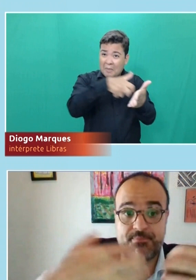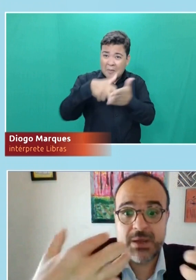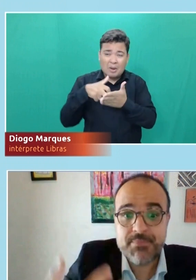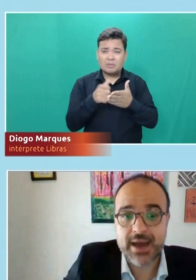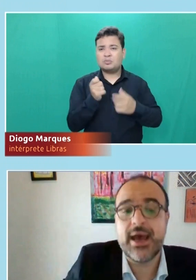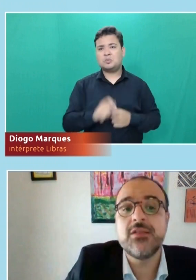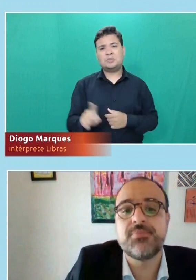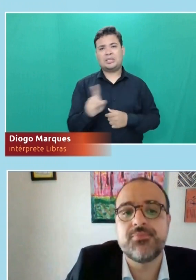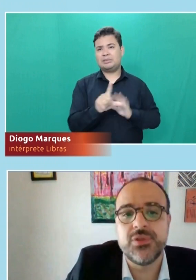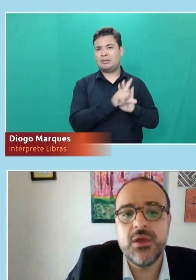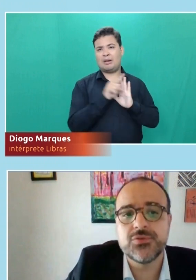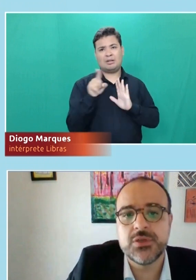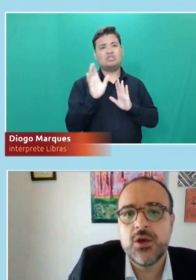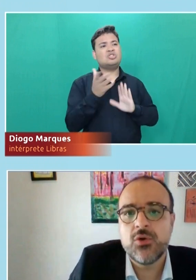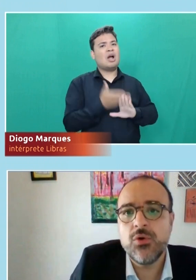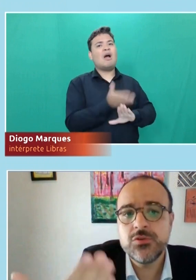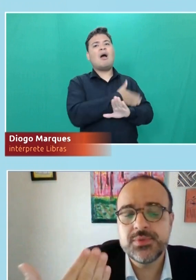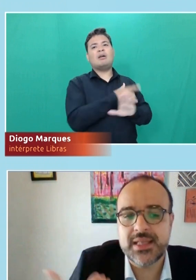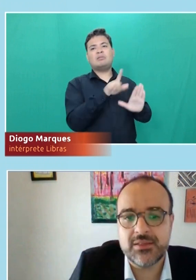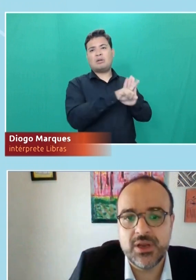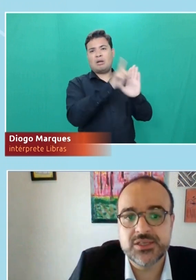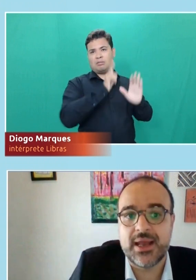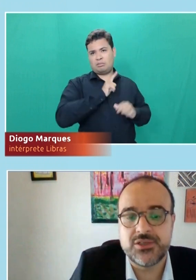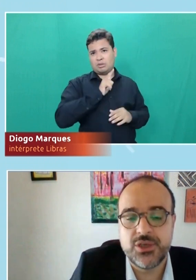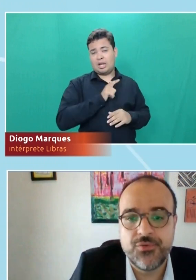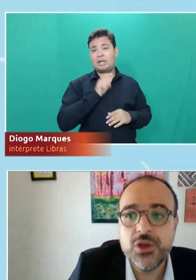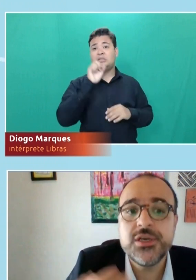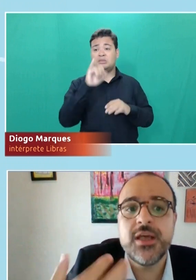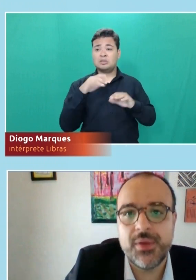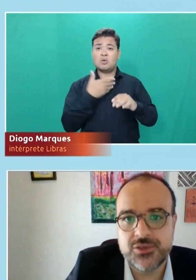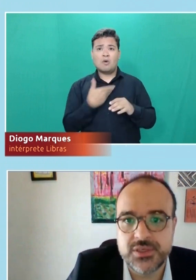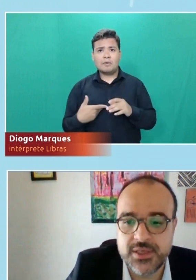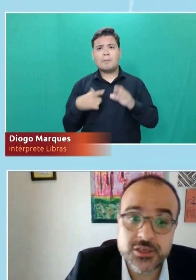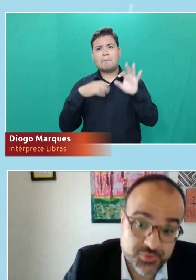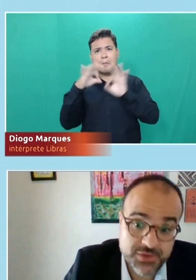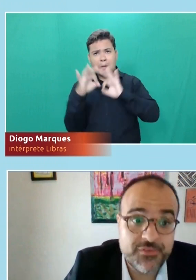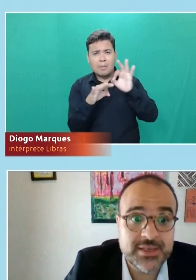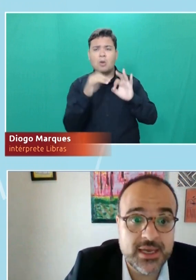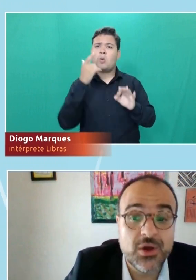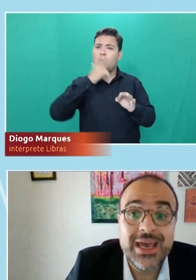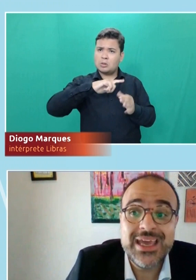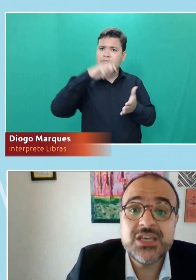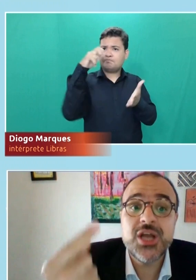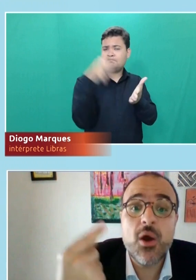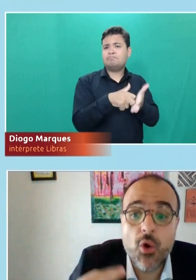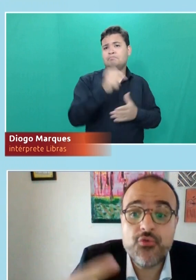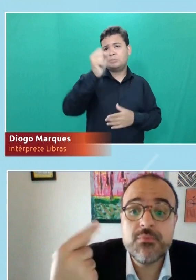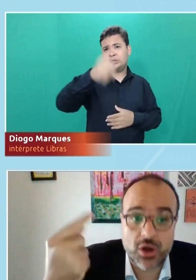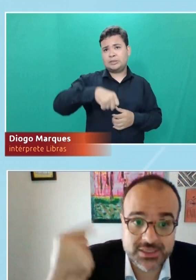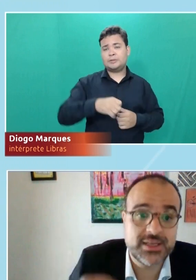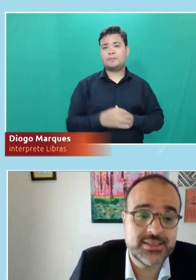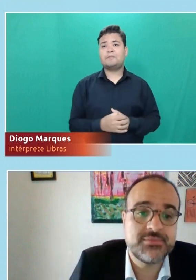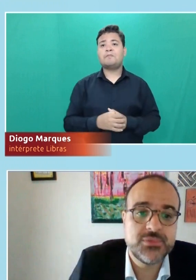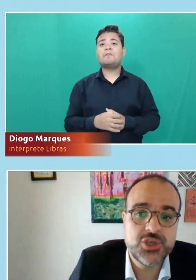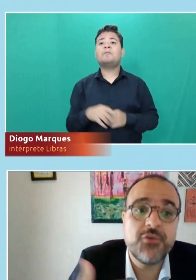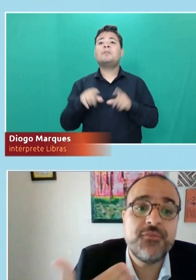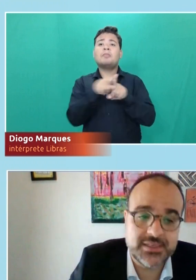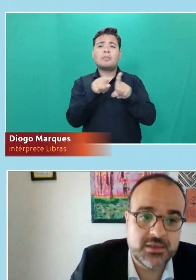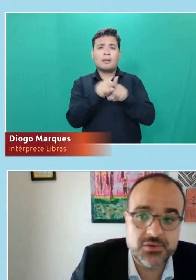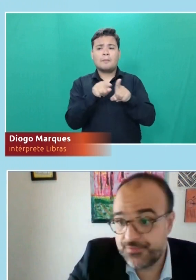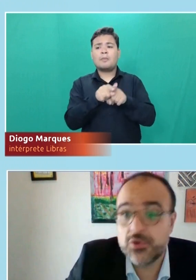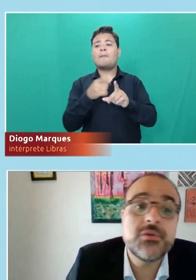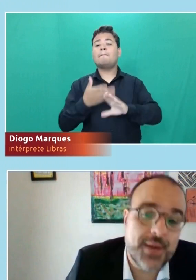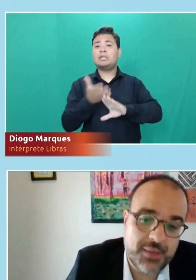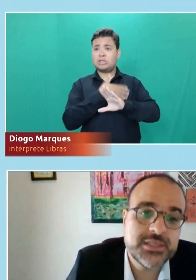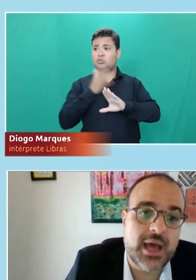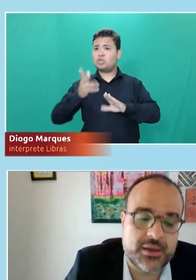Estado estiver preparado para puni-los, com o substrato legislativo ordinariamente existente, é possível fazê-lo. E já houve mostras de que o